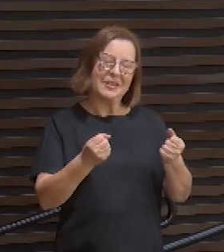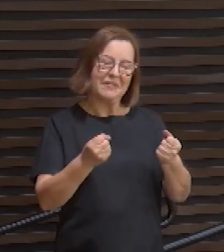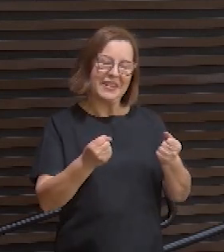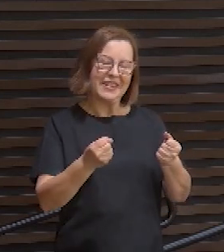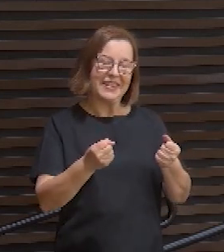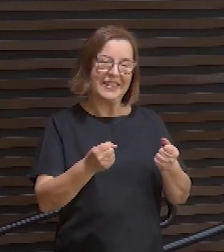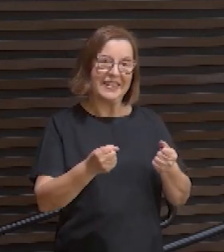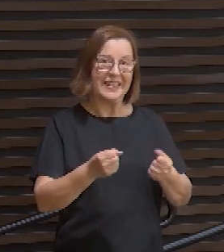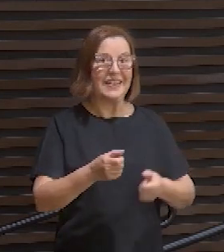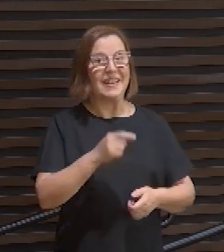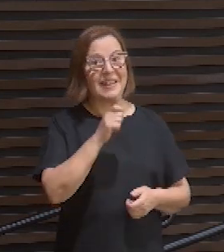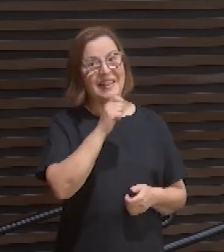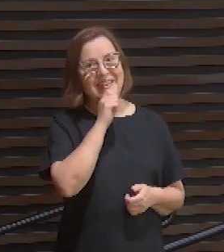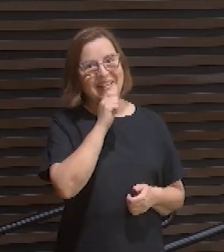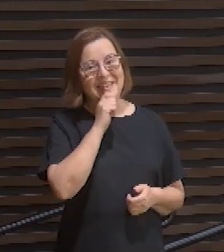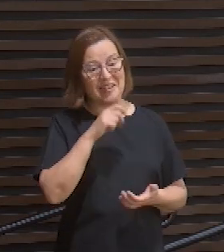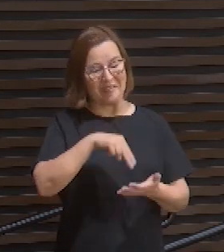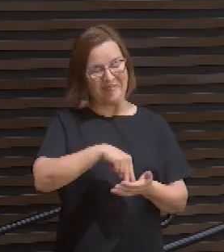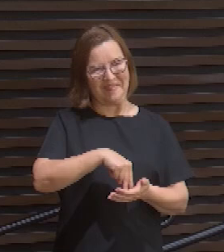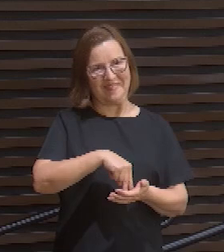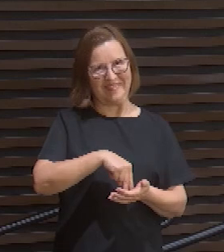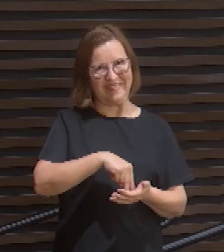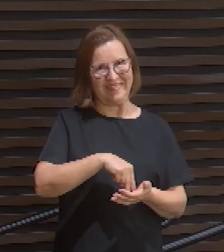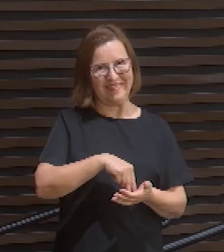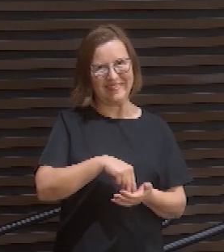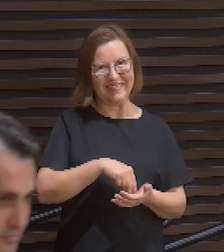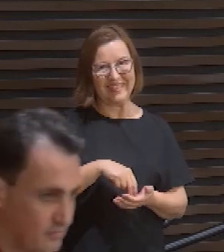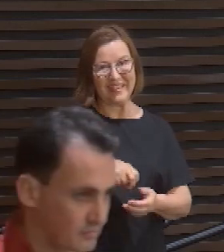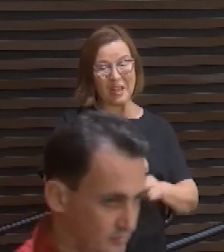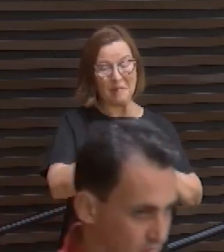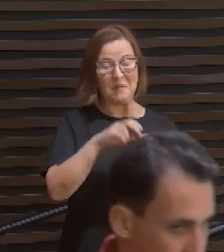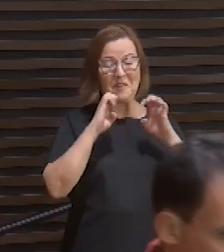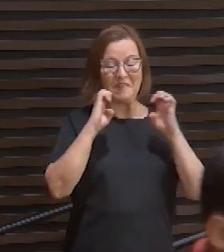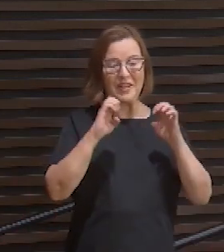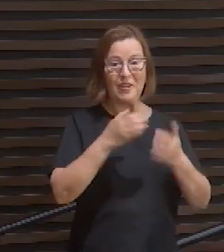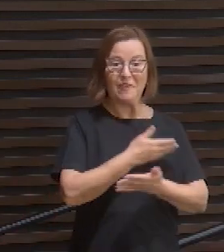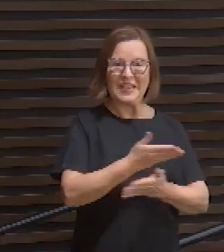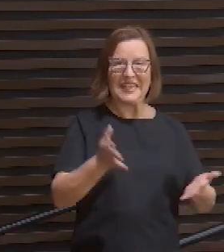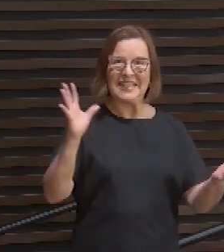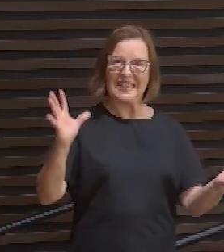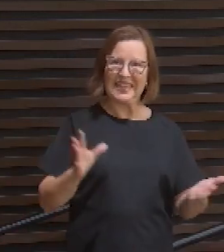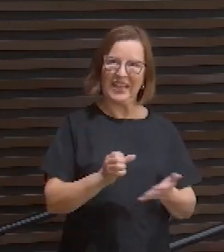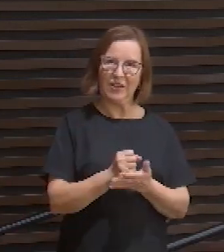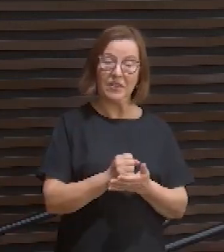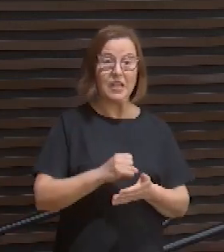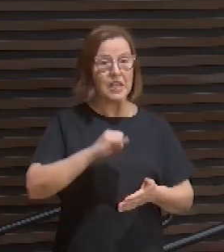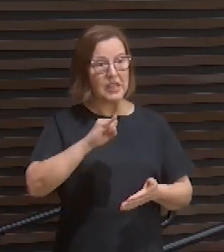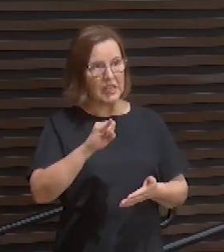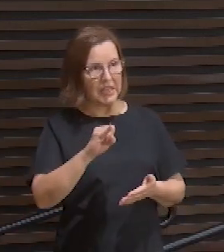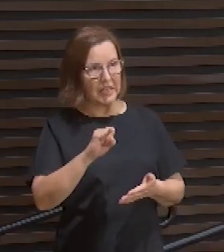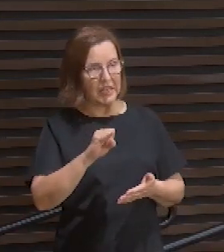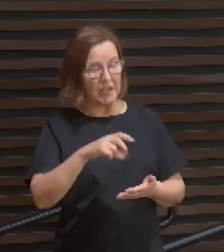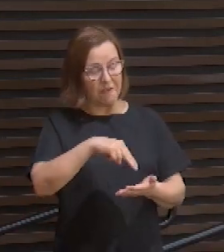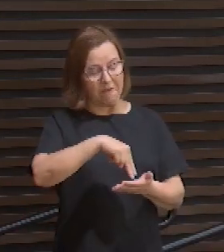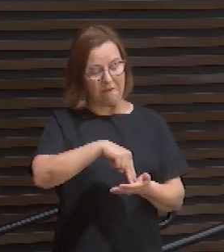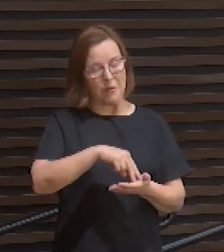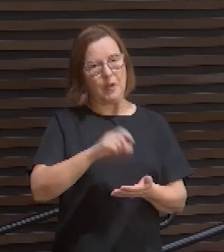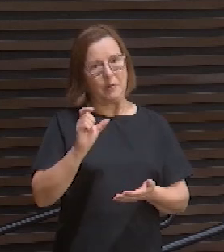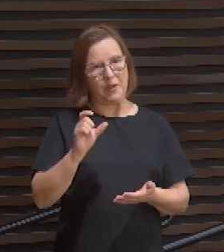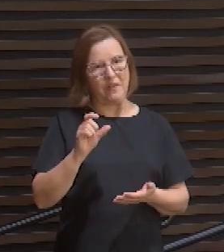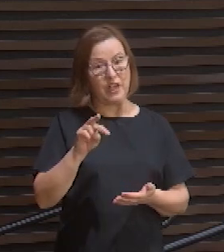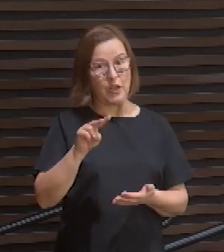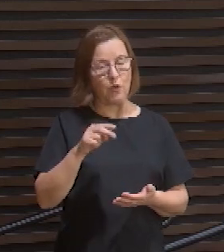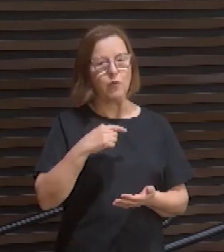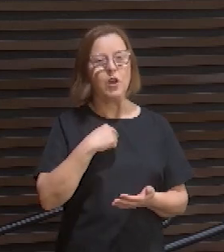ainda perseverais. Por ele também sois salvos, se retiverdes a palavra tal como vou-la